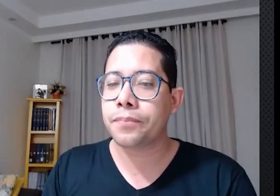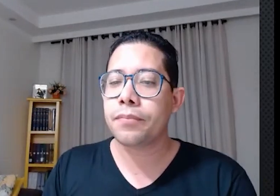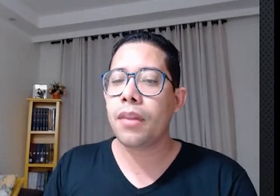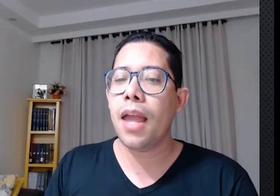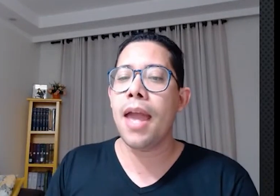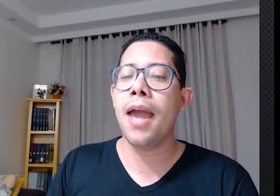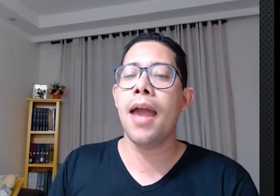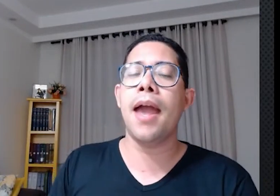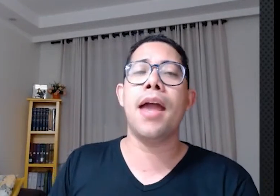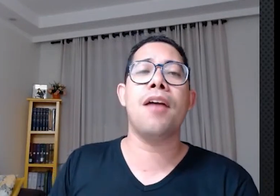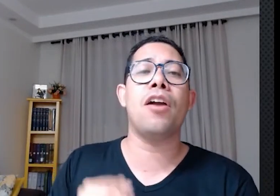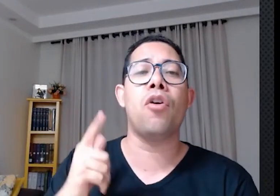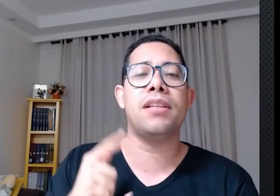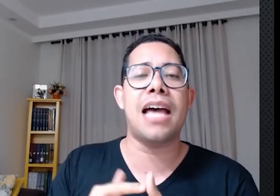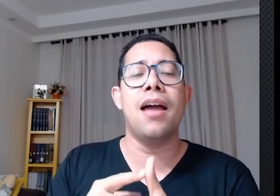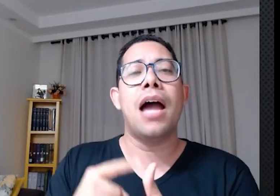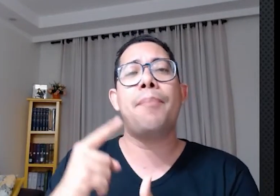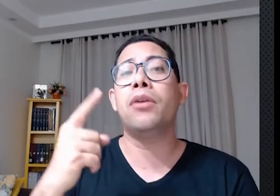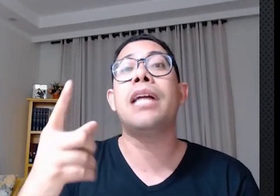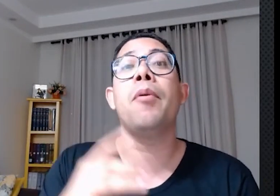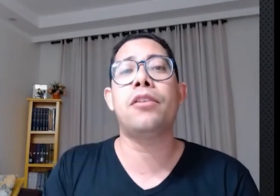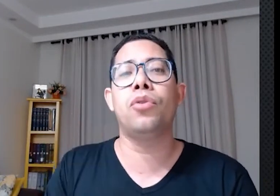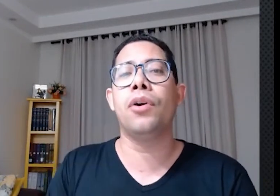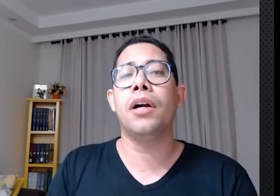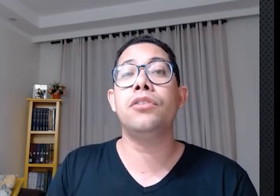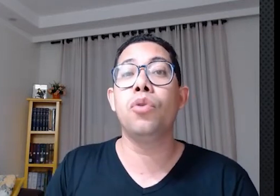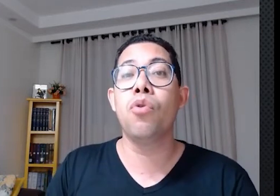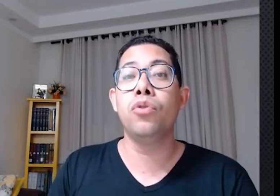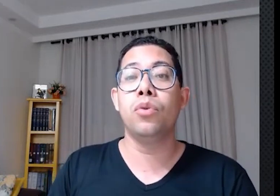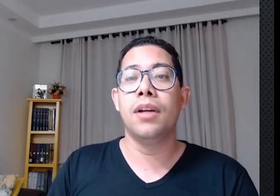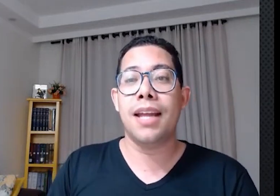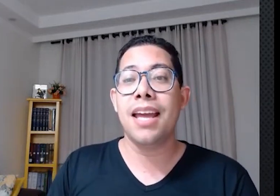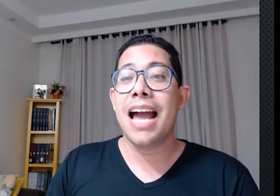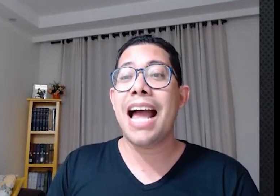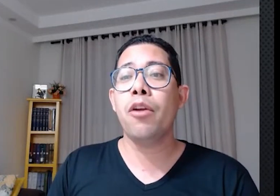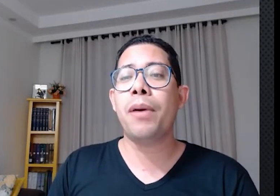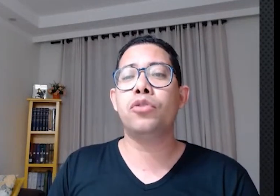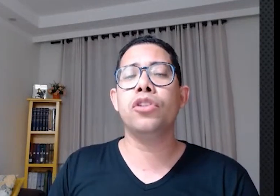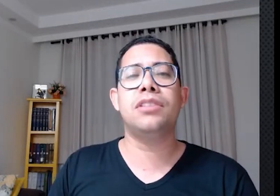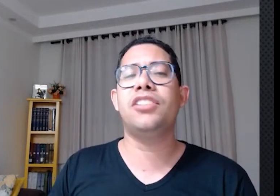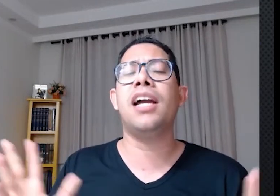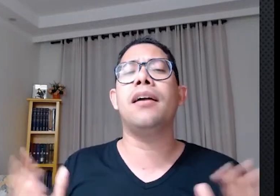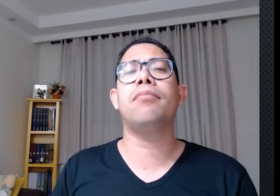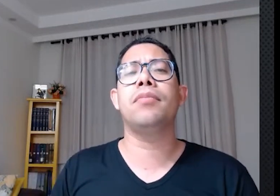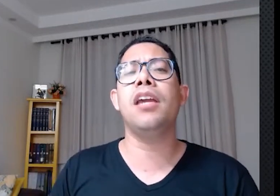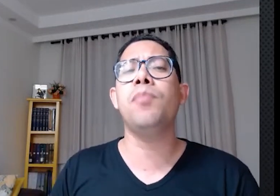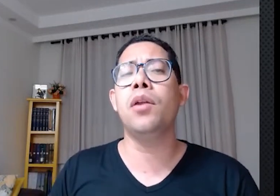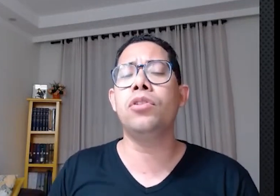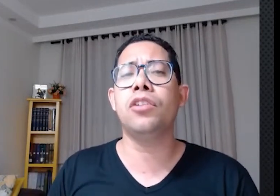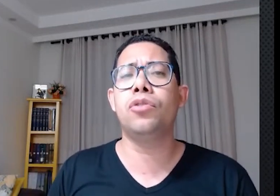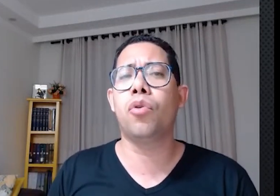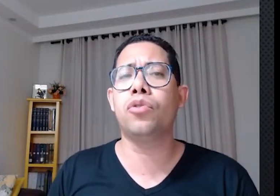você vai começar a perguntar pro pastor antes do culto, né? E o pastor, você chega